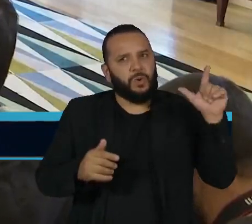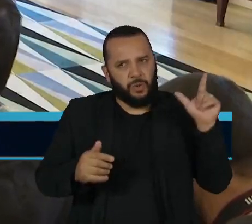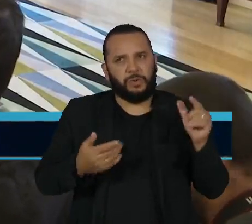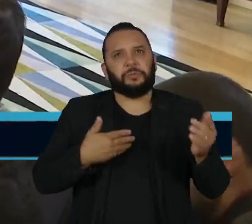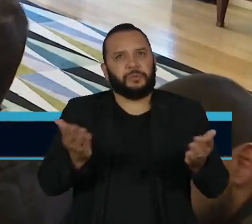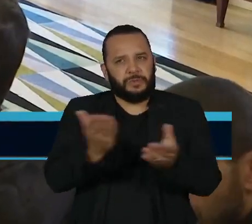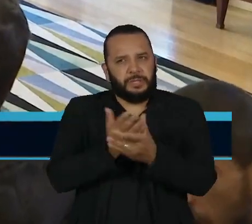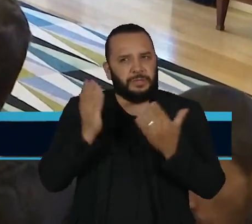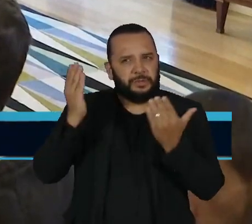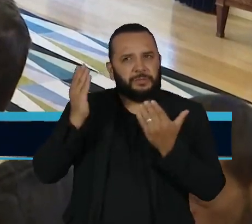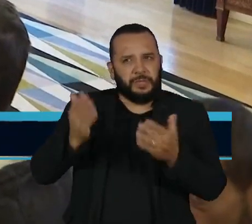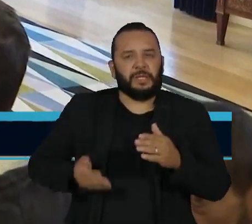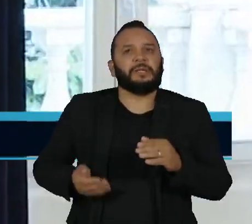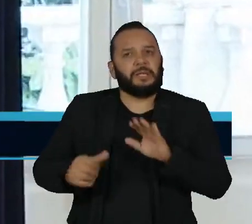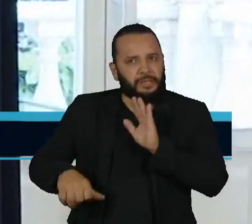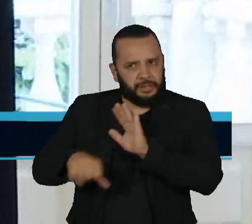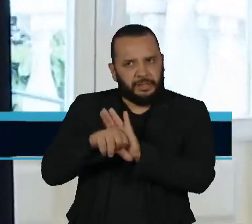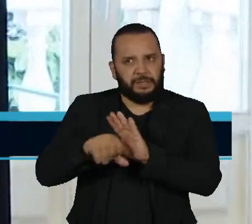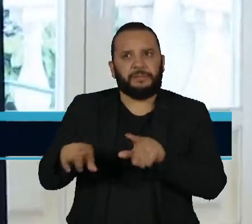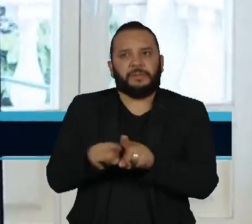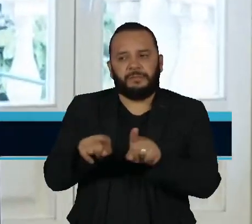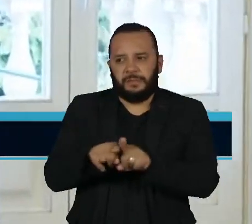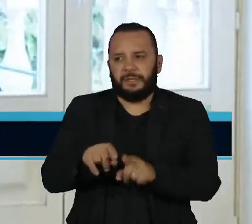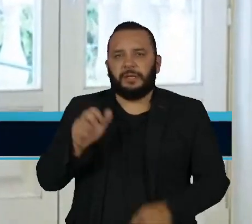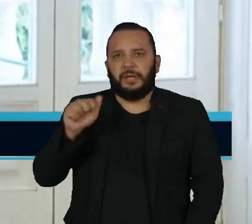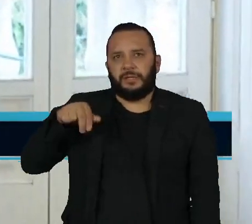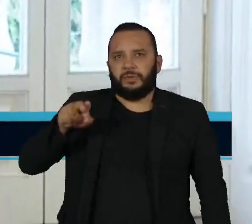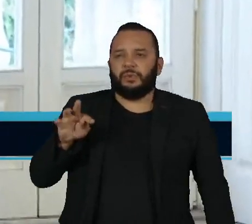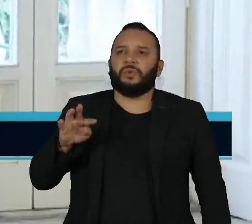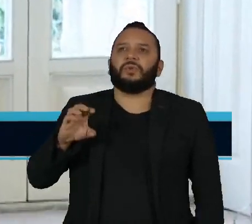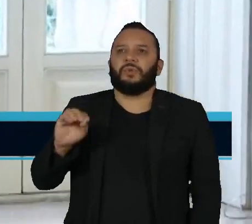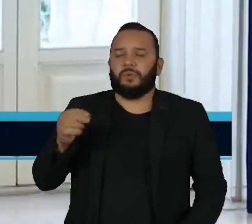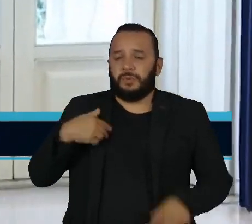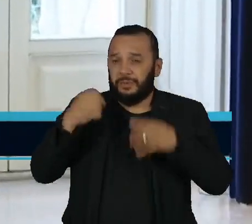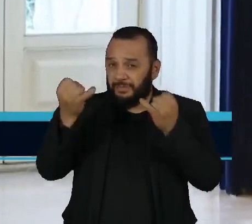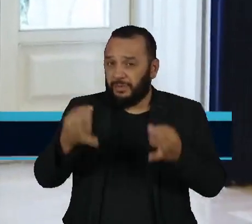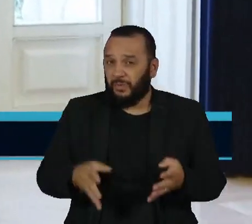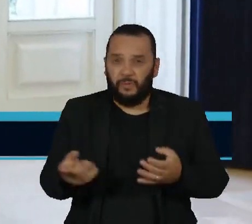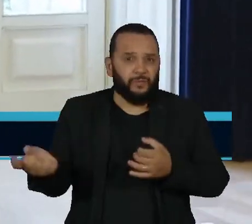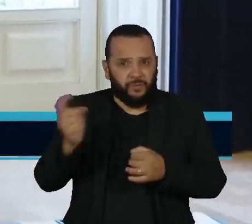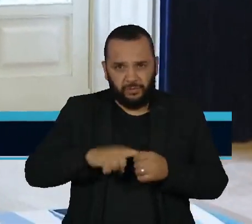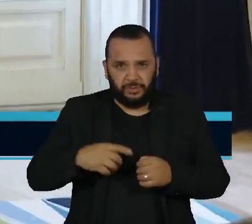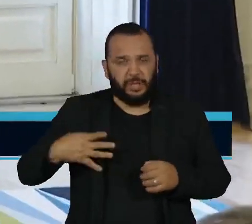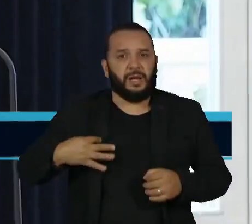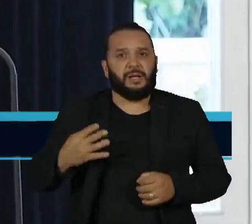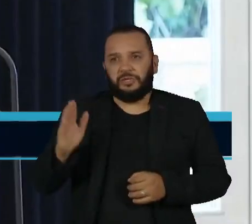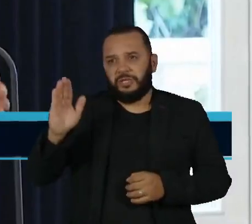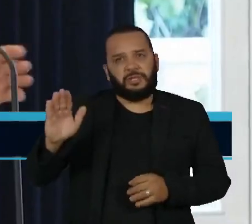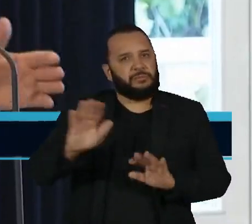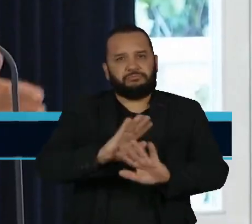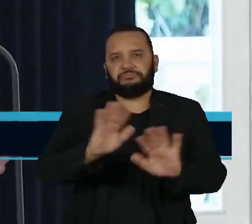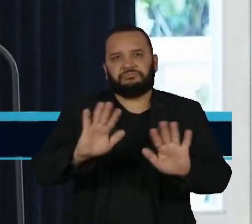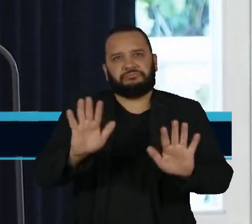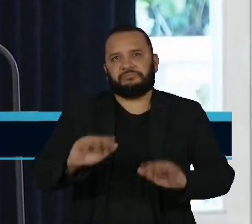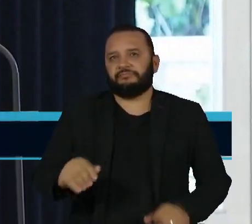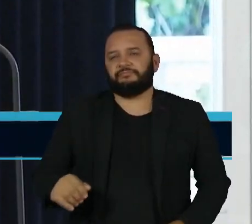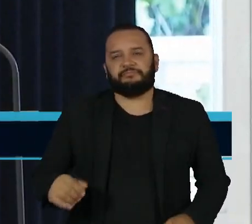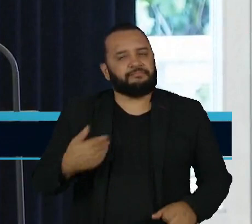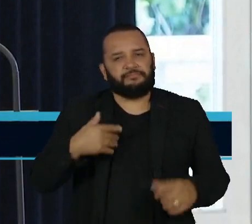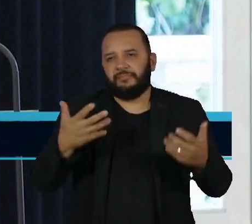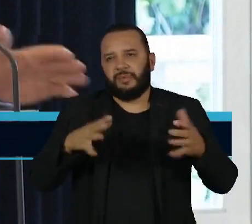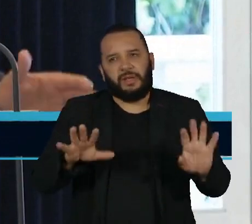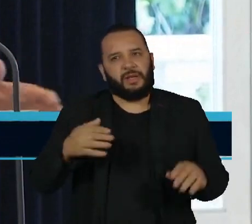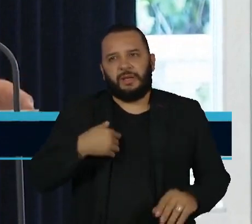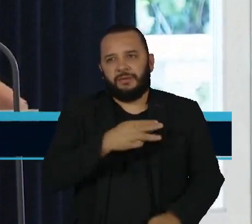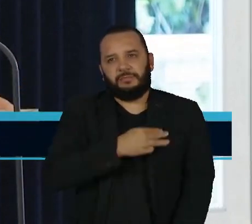por suspeita de conduta ilegal. António Costa descartou a hipótese de voltar a se candidatar. Não me vou recandidatar ao cargo de